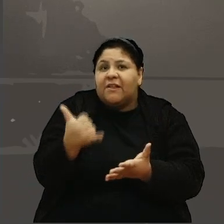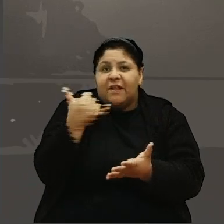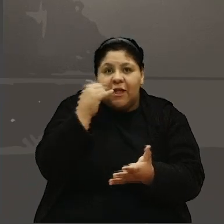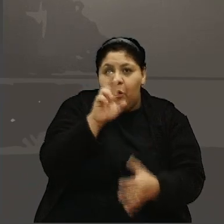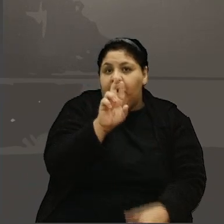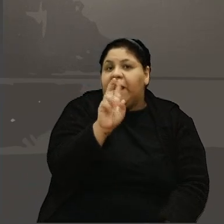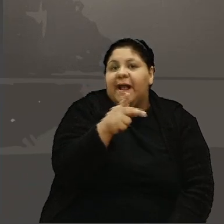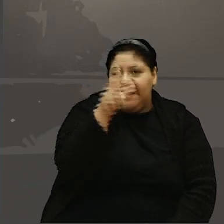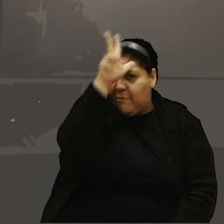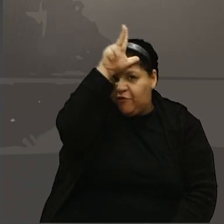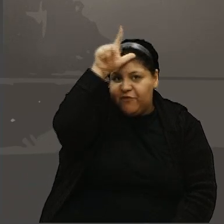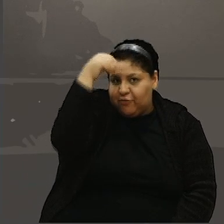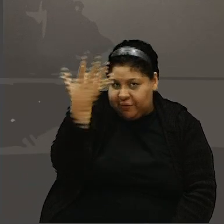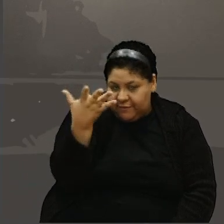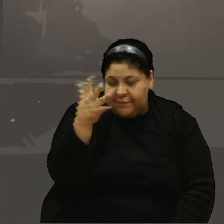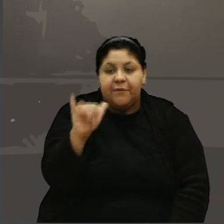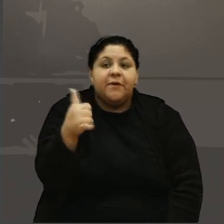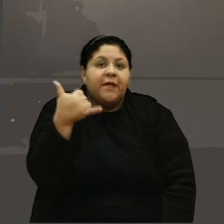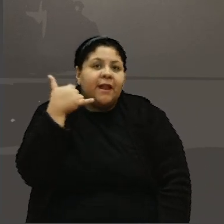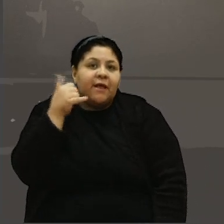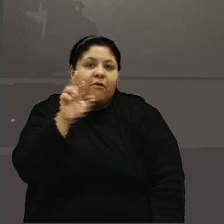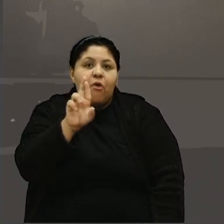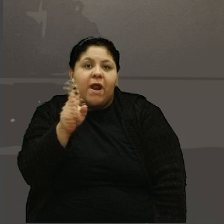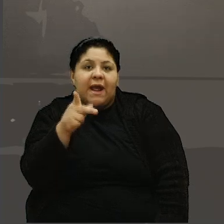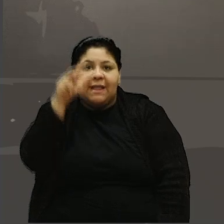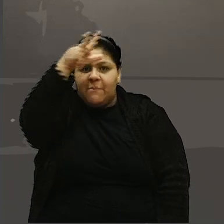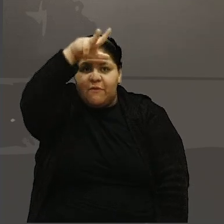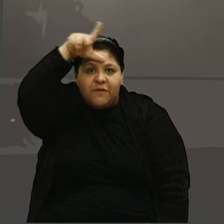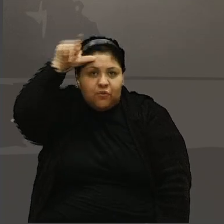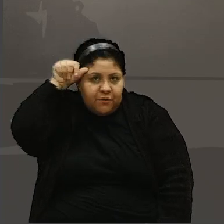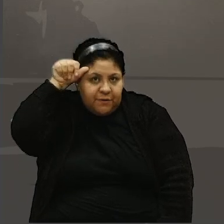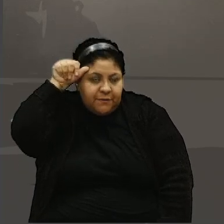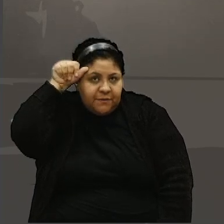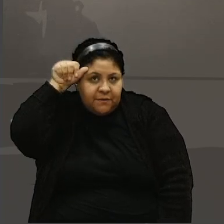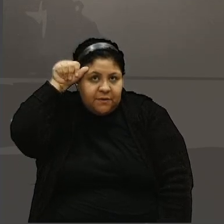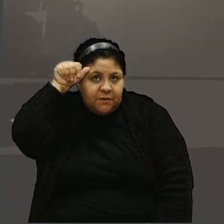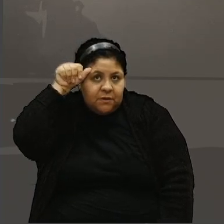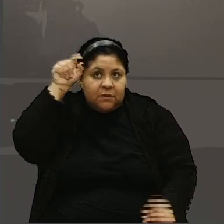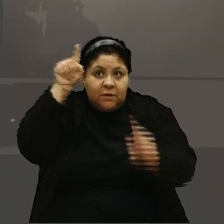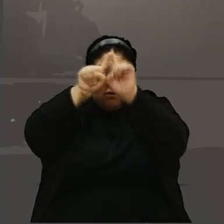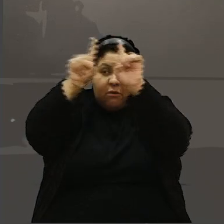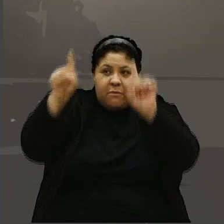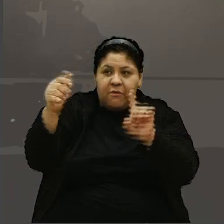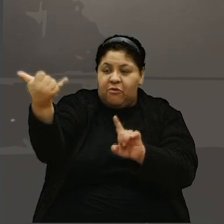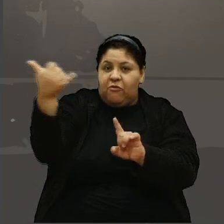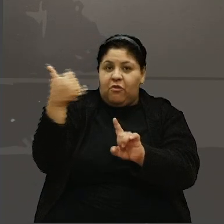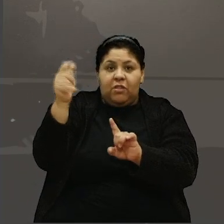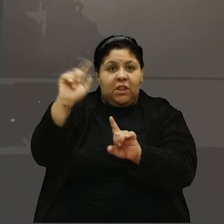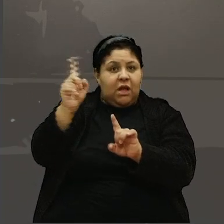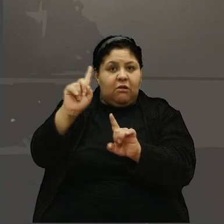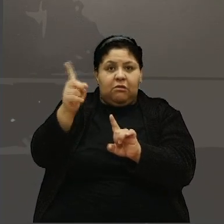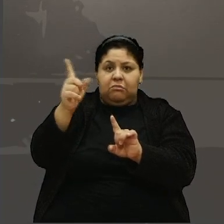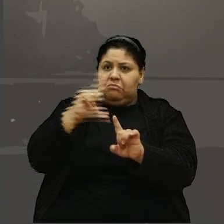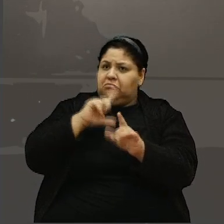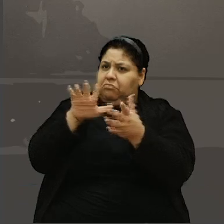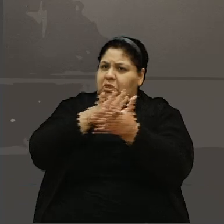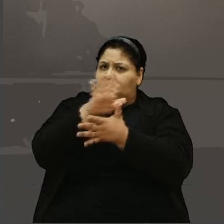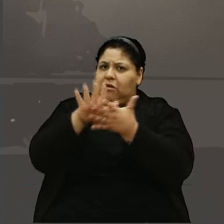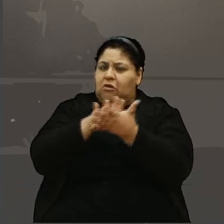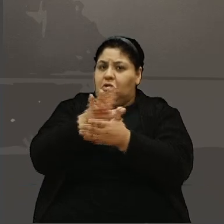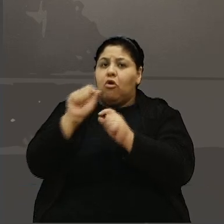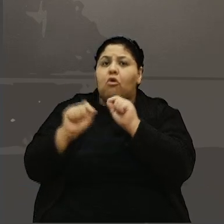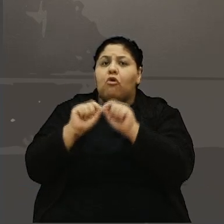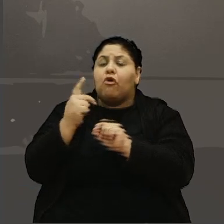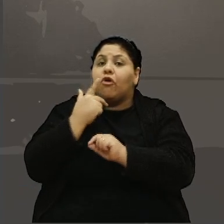da prefeitura, então. Ligamos para o RH da prefeitura. E a servidora disse assim, não tem nada. O que